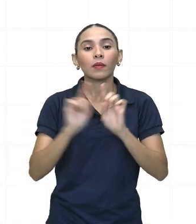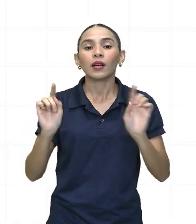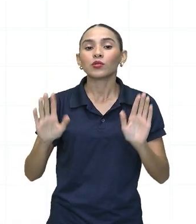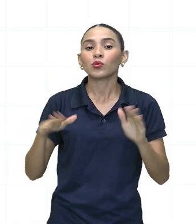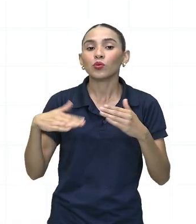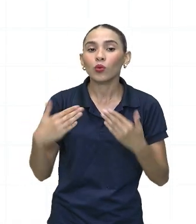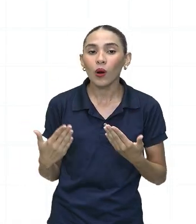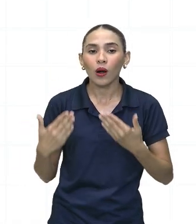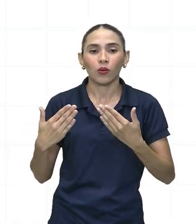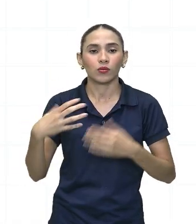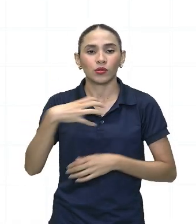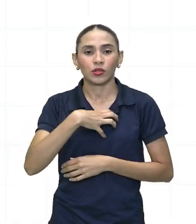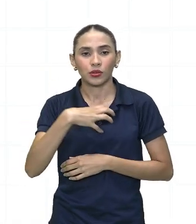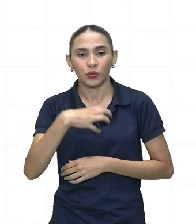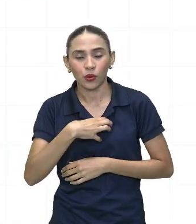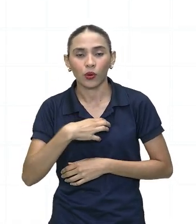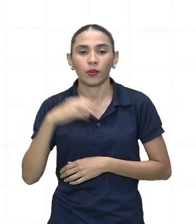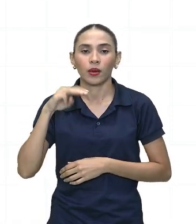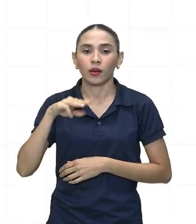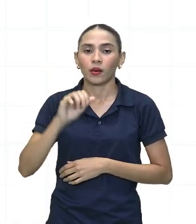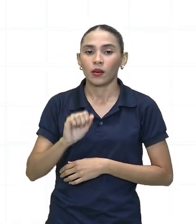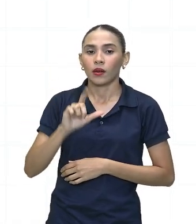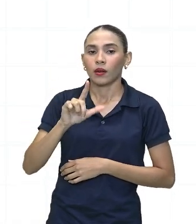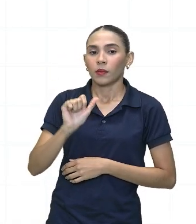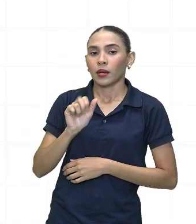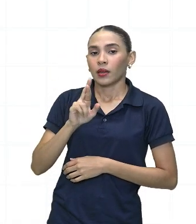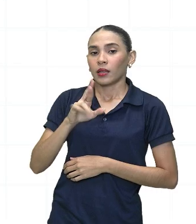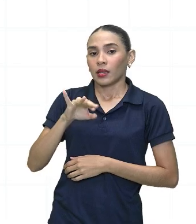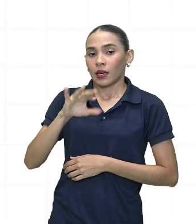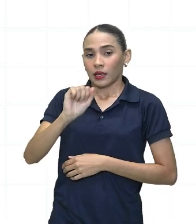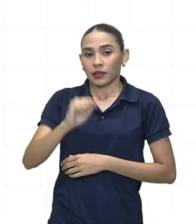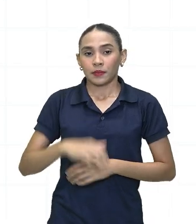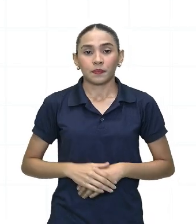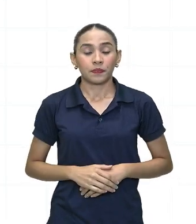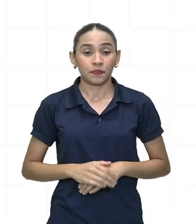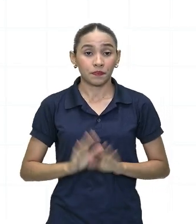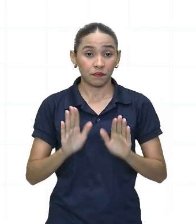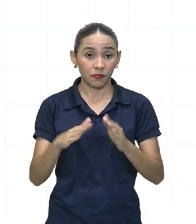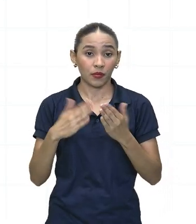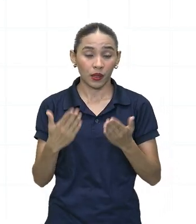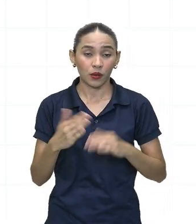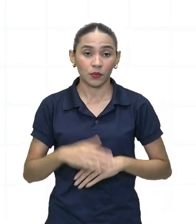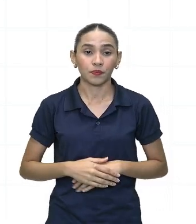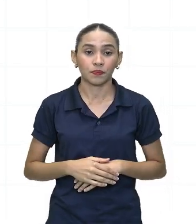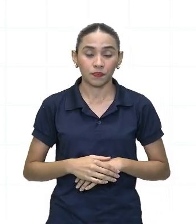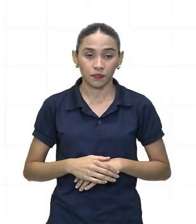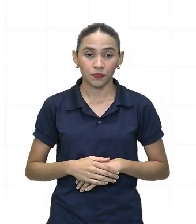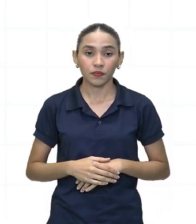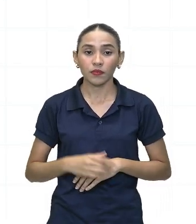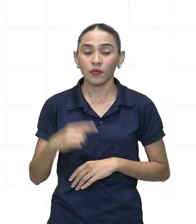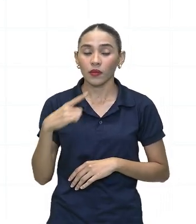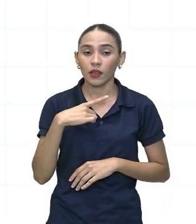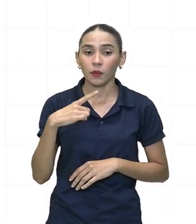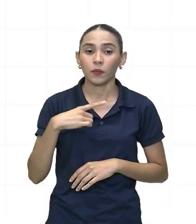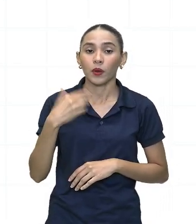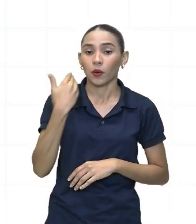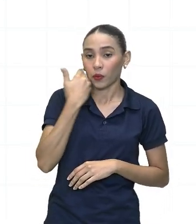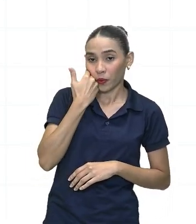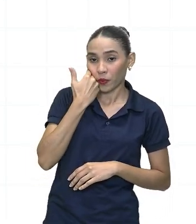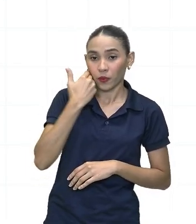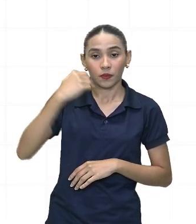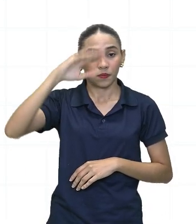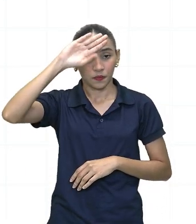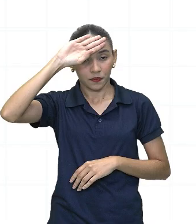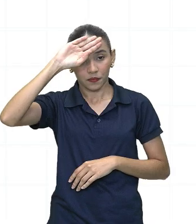os sintomas da malária? Então, como sintomas, nós temos aí a febre